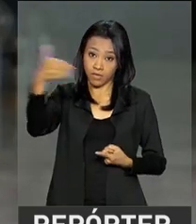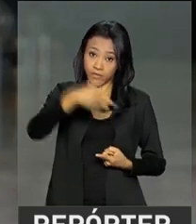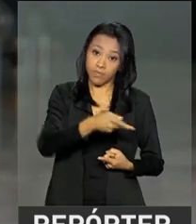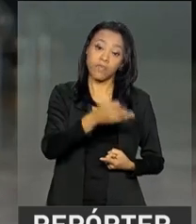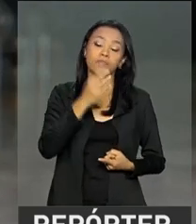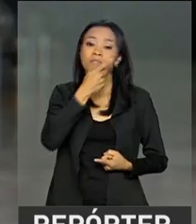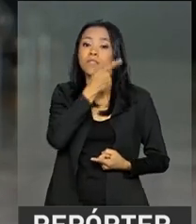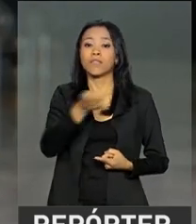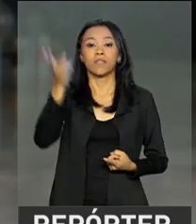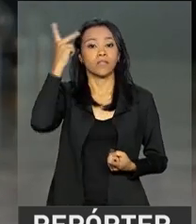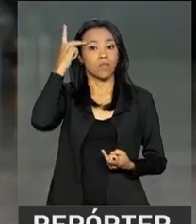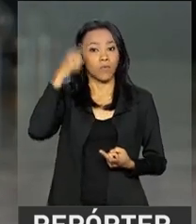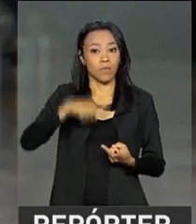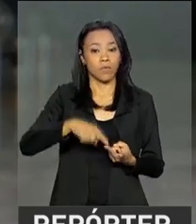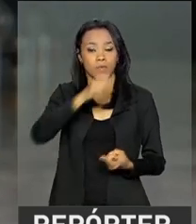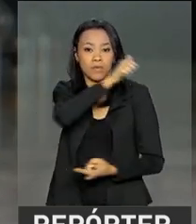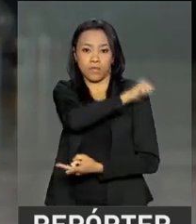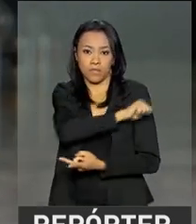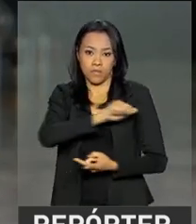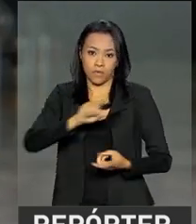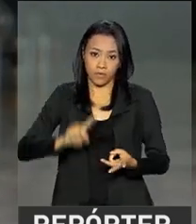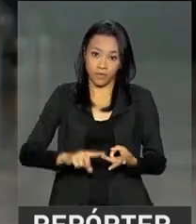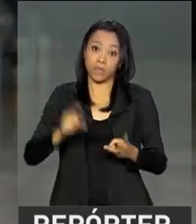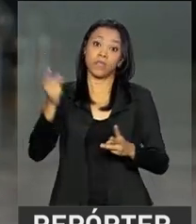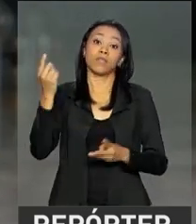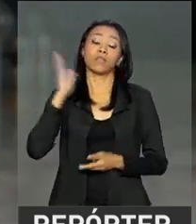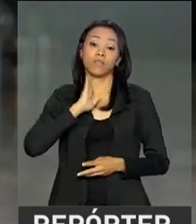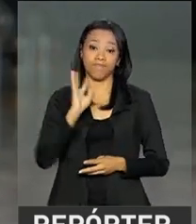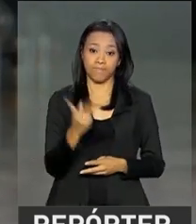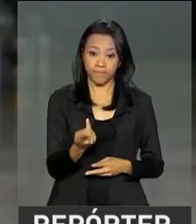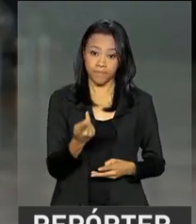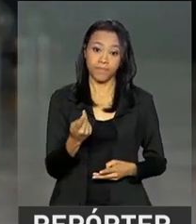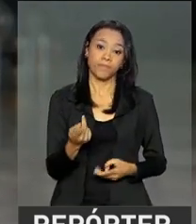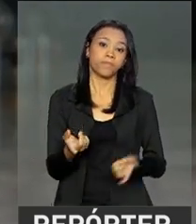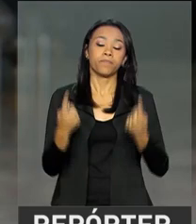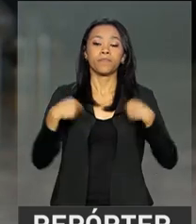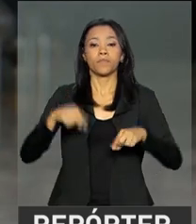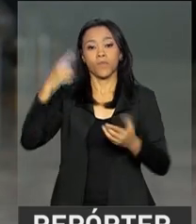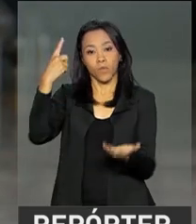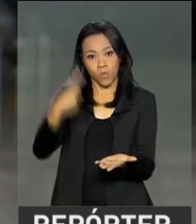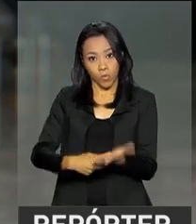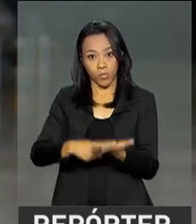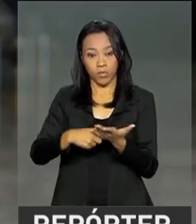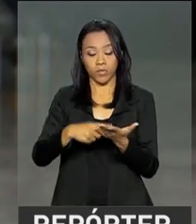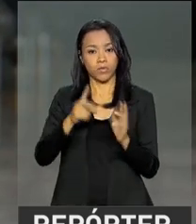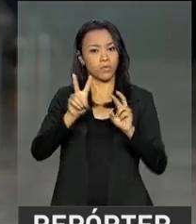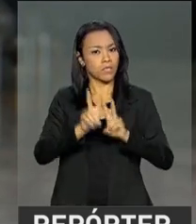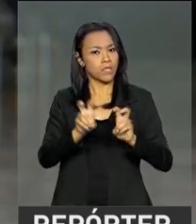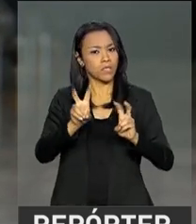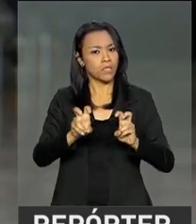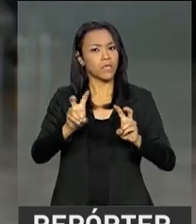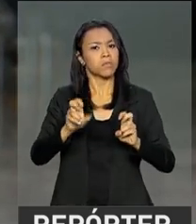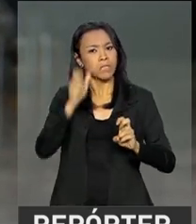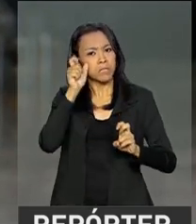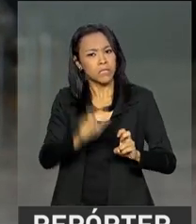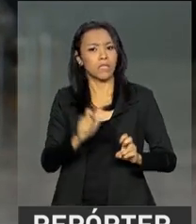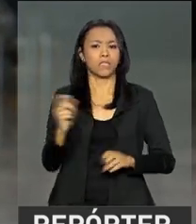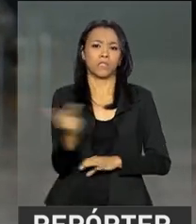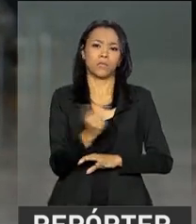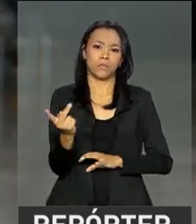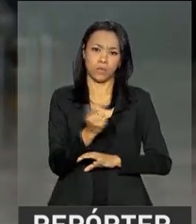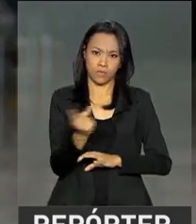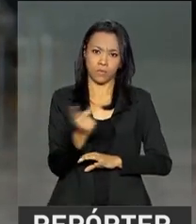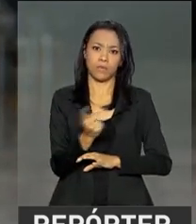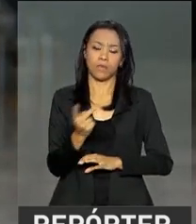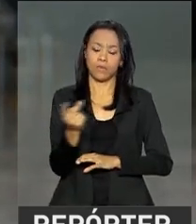de São Paulo, Rio de Janeiro e Belo Horizonte. Na agenda do encontro, assuntos de interesses dos dois